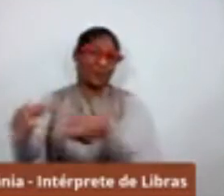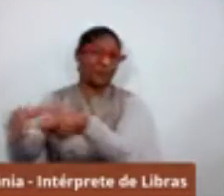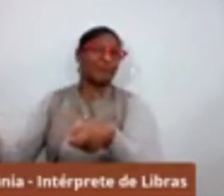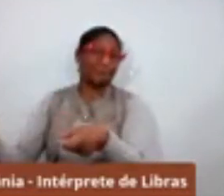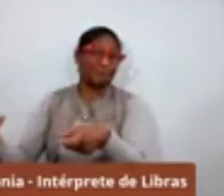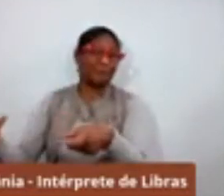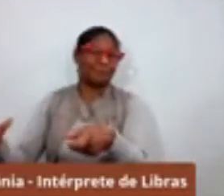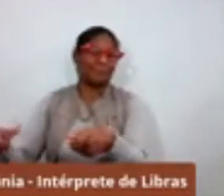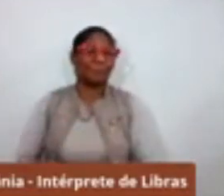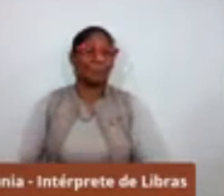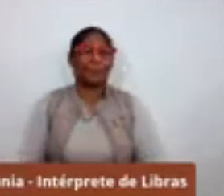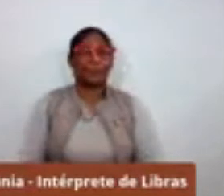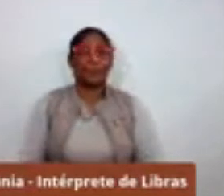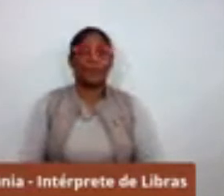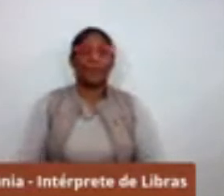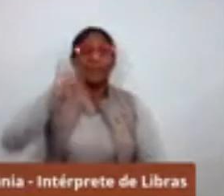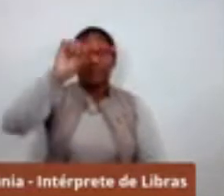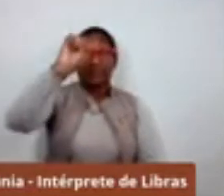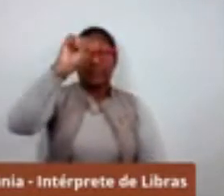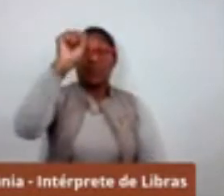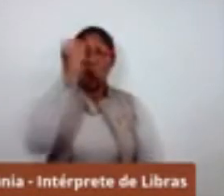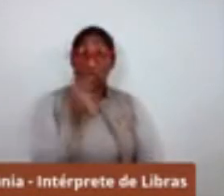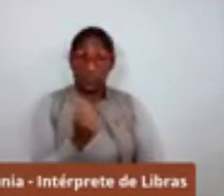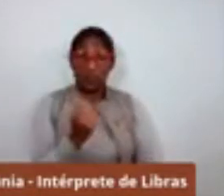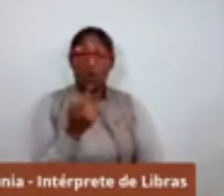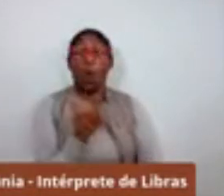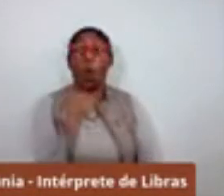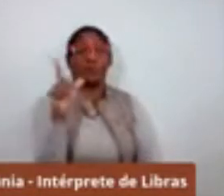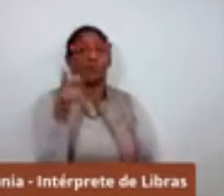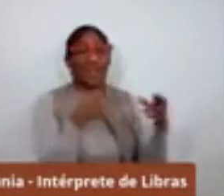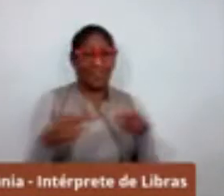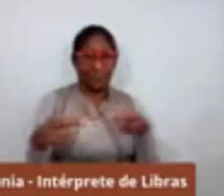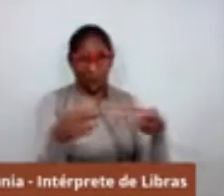As regiões de Santo Ângelo, e também as outras regiões que